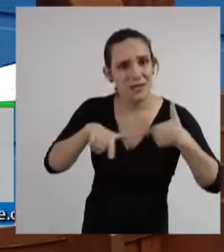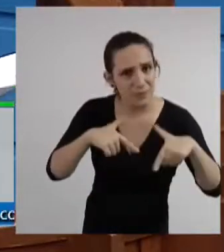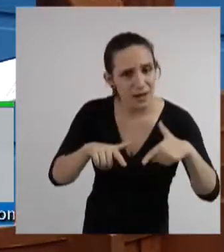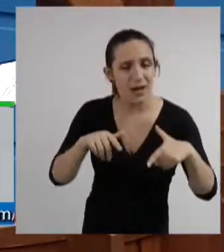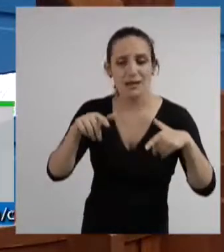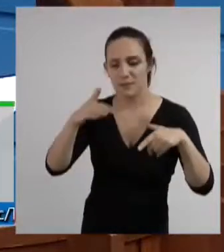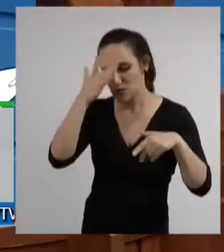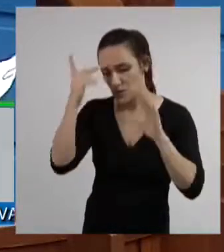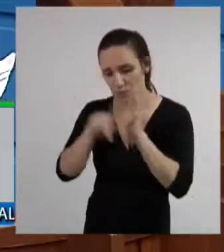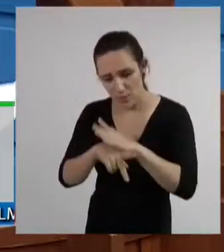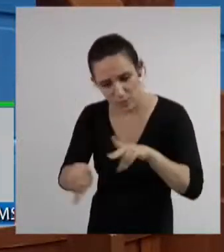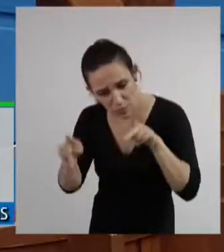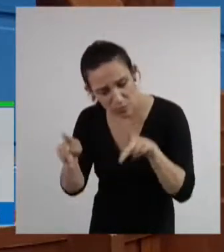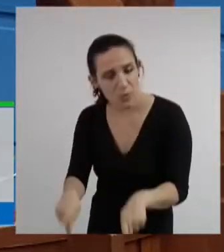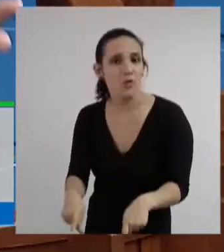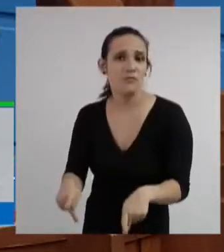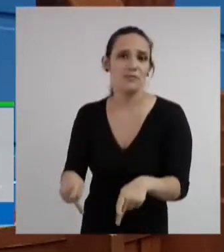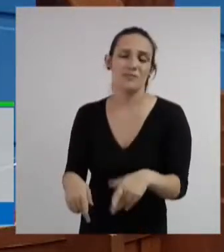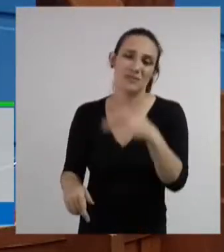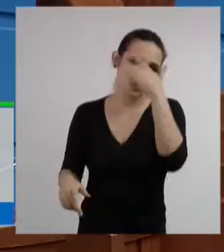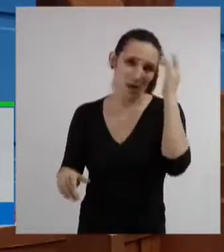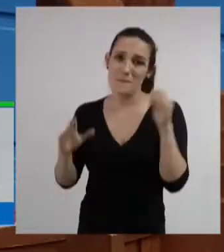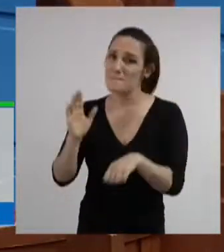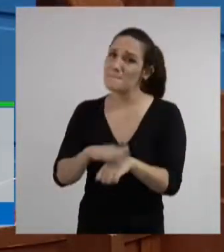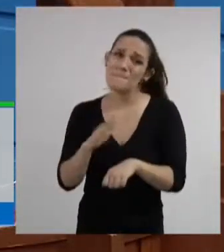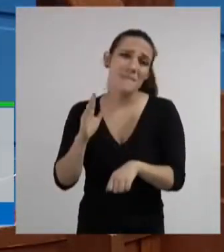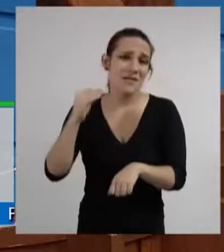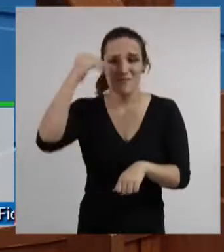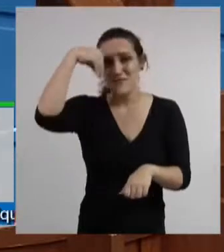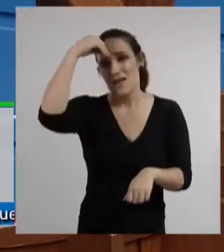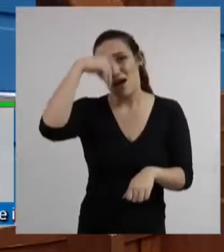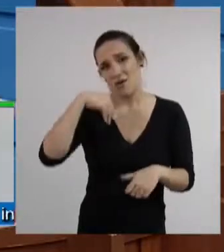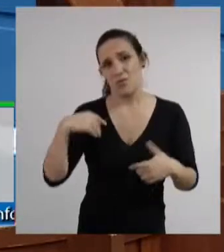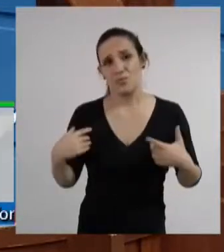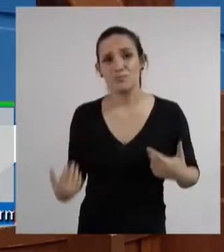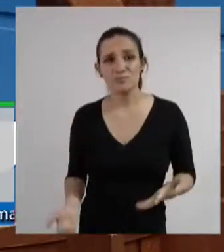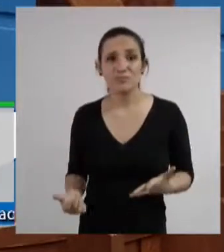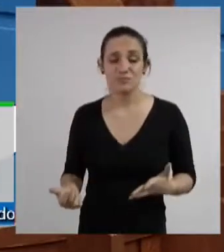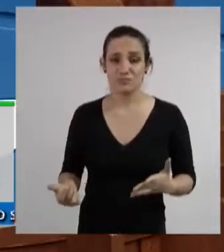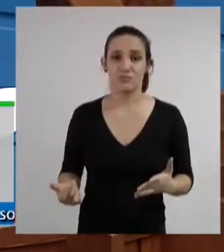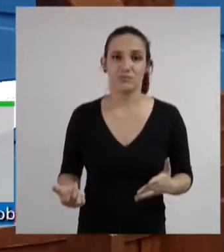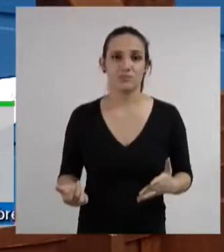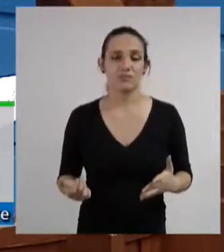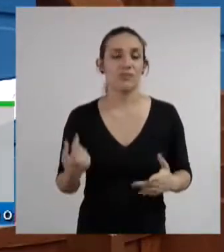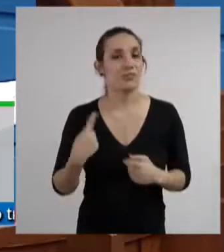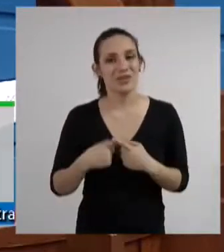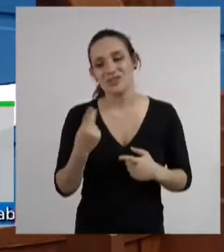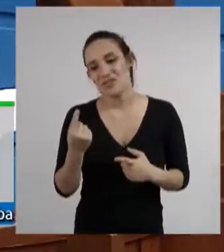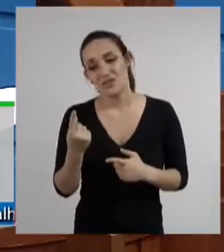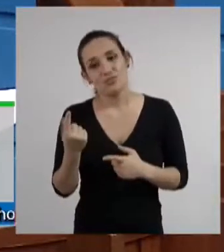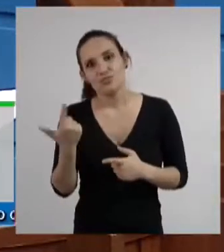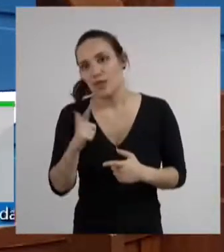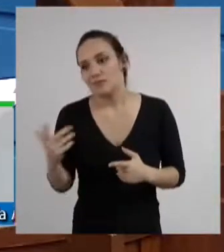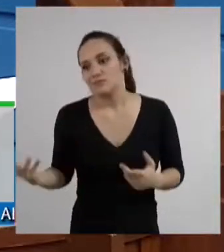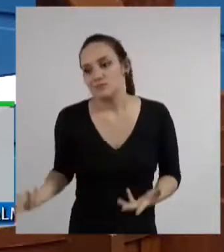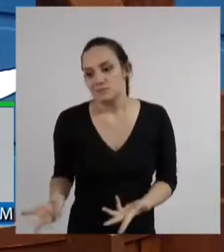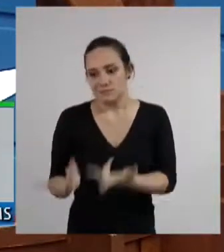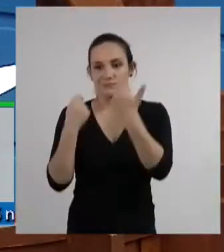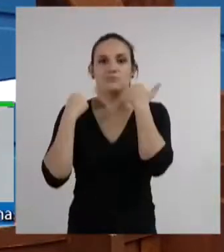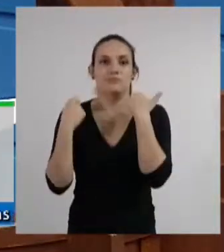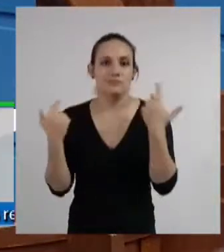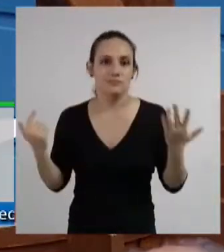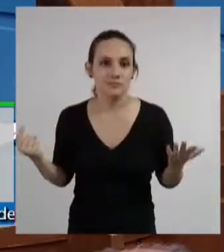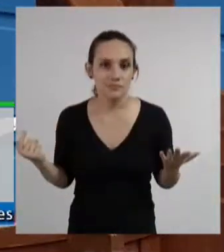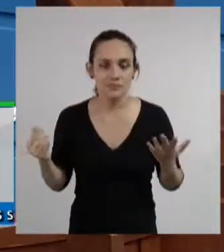aqueles que são mais vulneráveis do ponto de vista econômico e social.